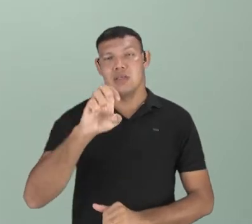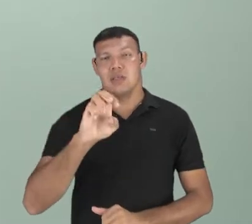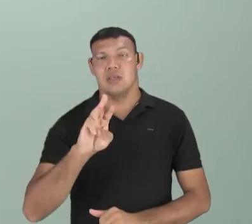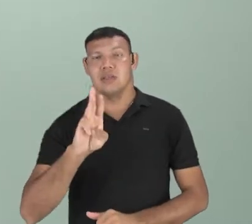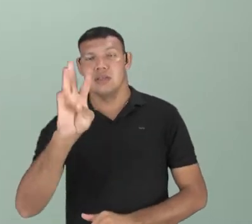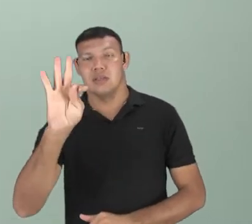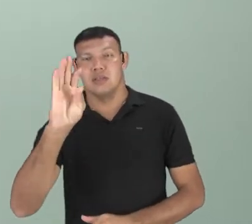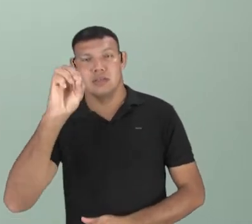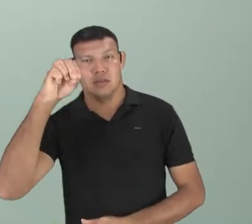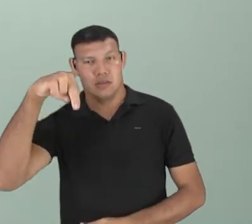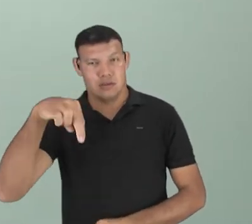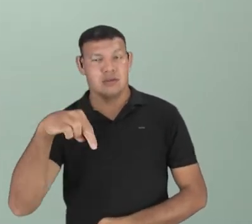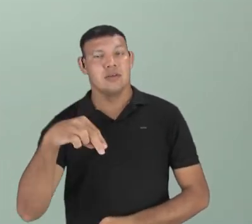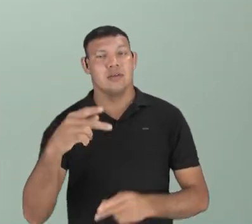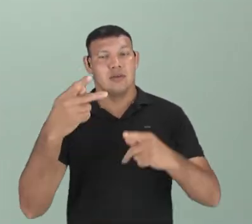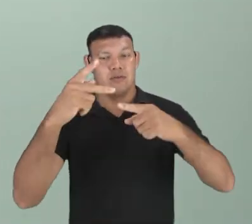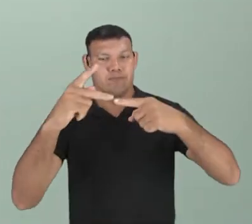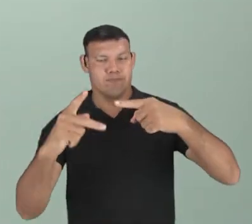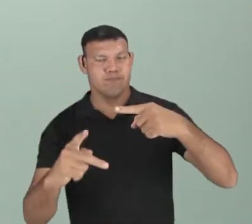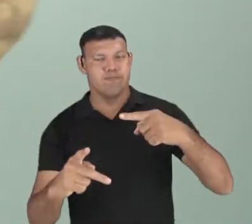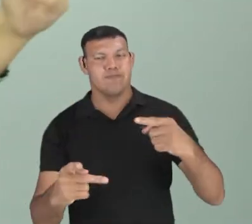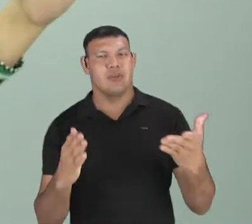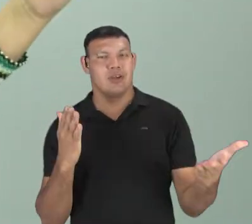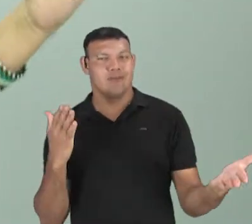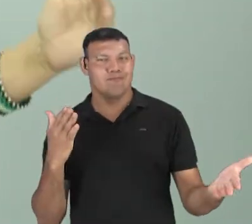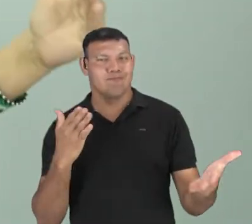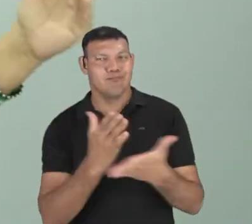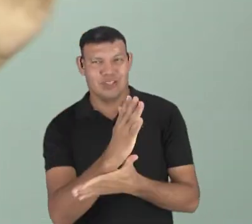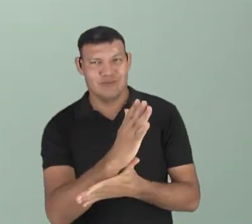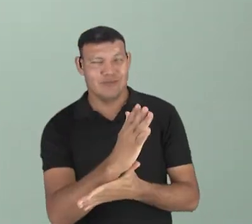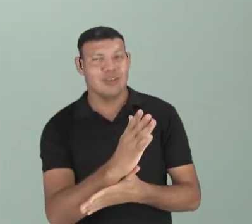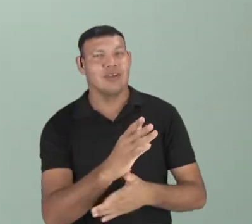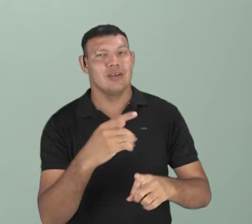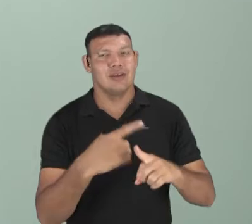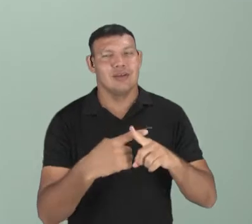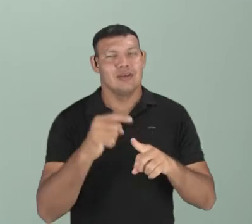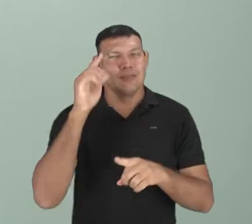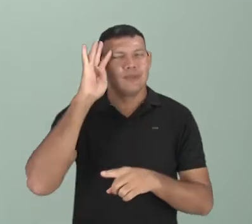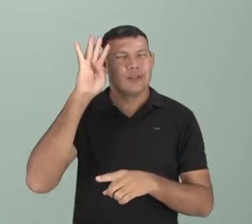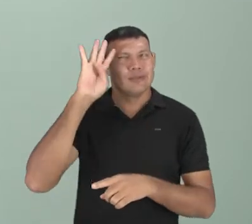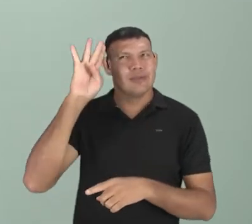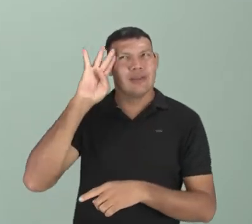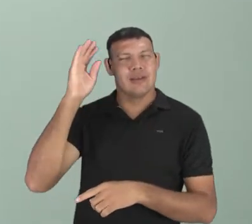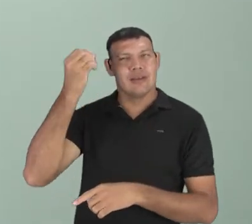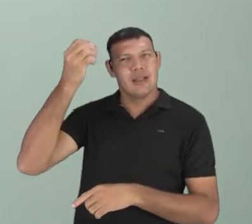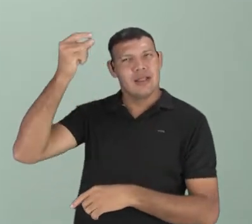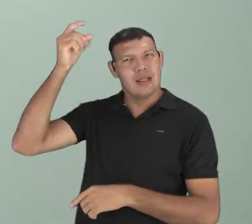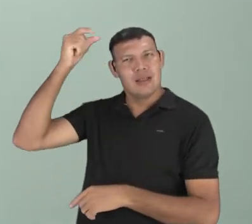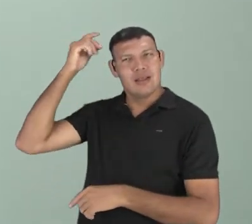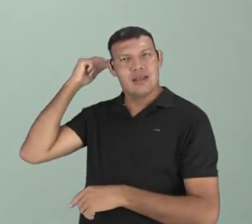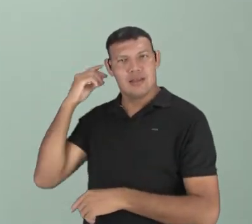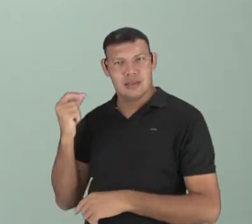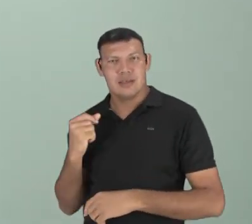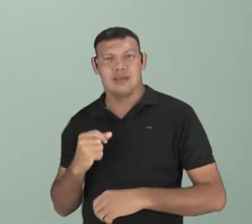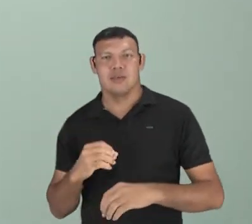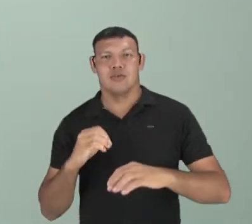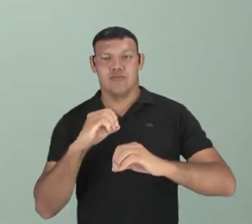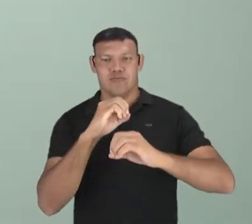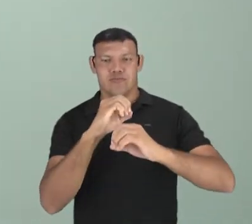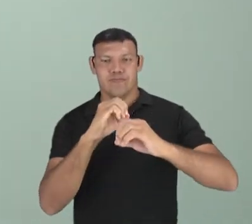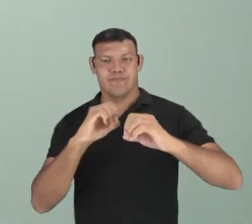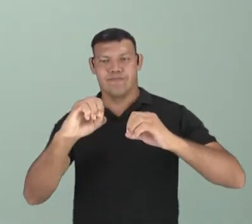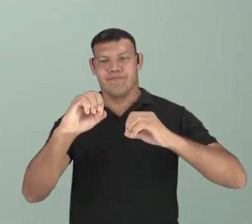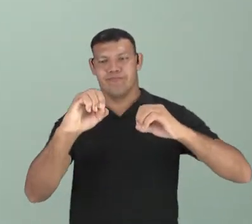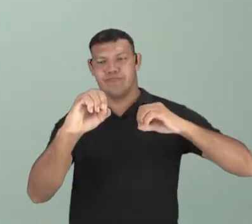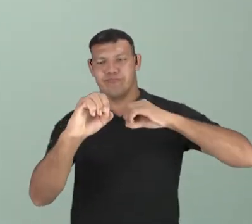paradigma medieval que era uma continuidade do pensamento antigo. O mundo era geocêntrico, né, a